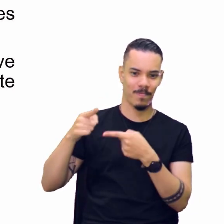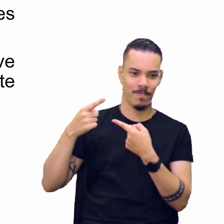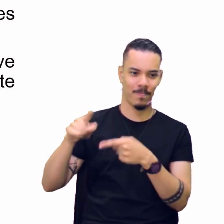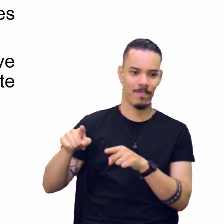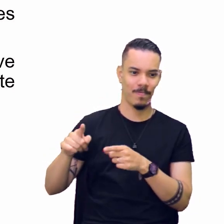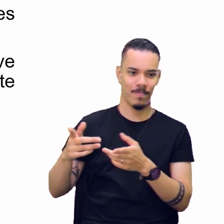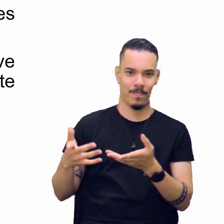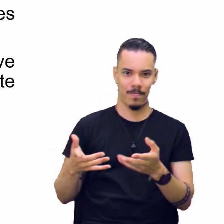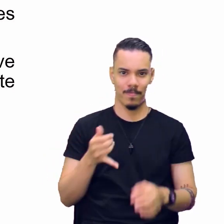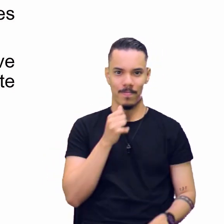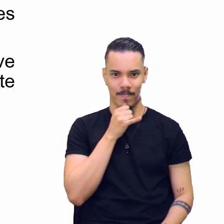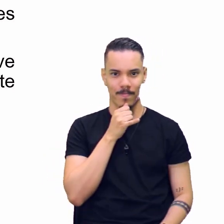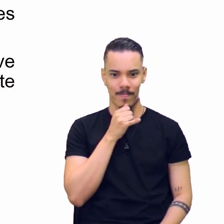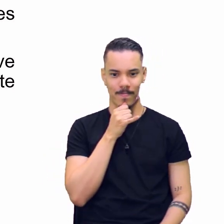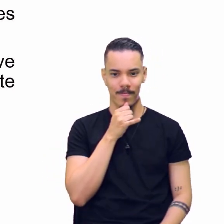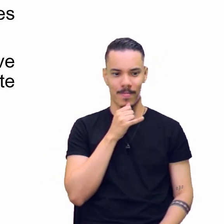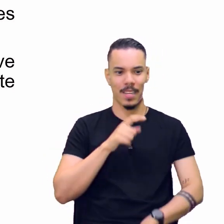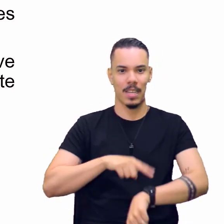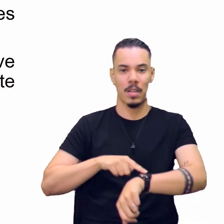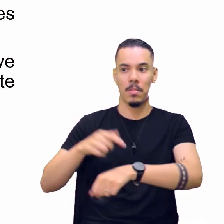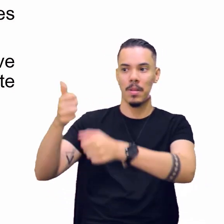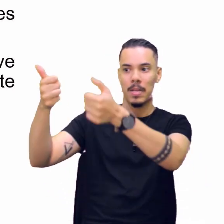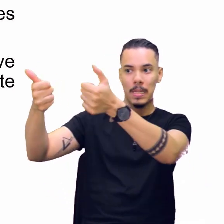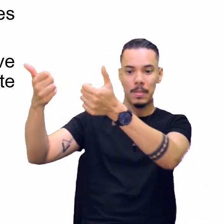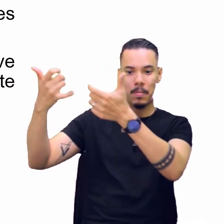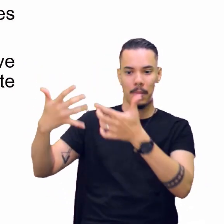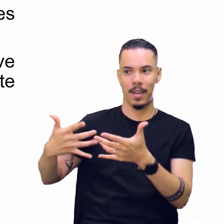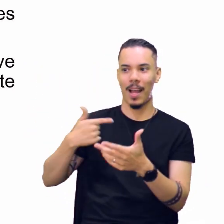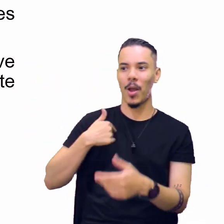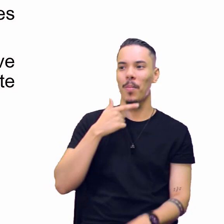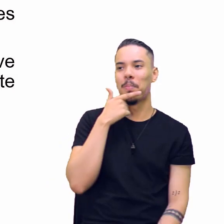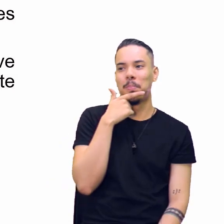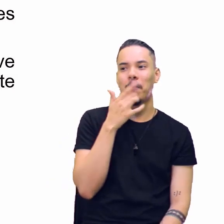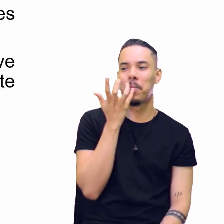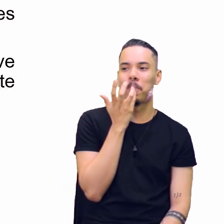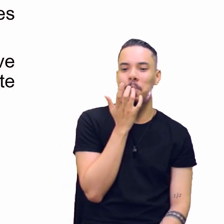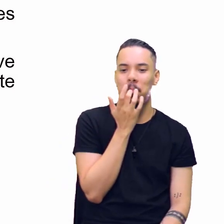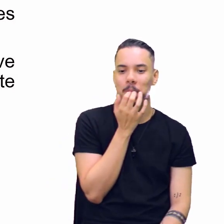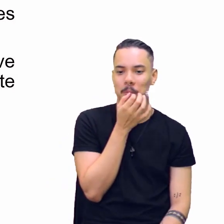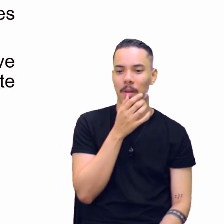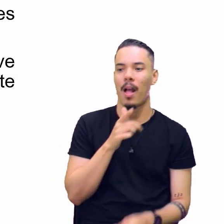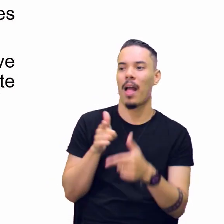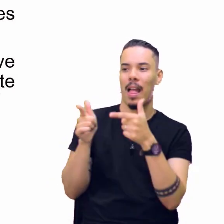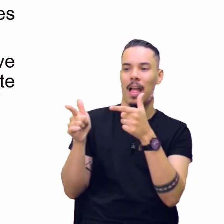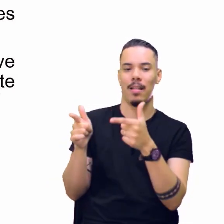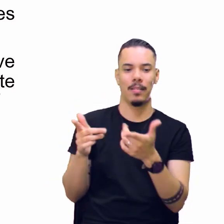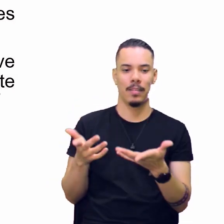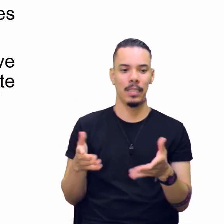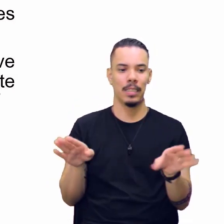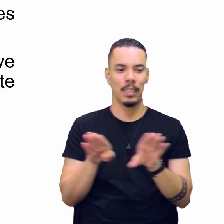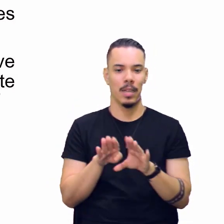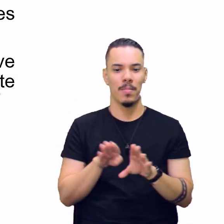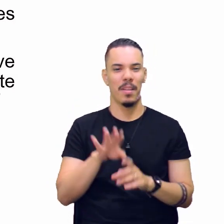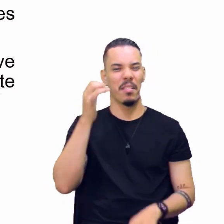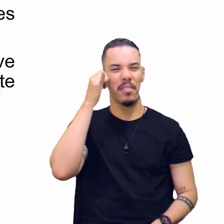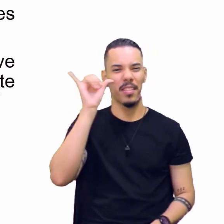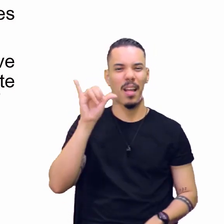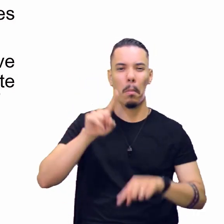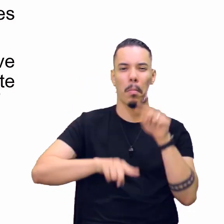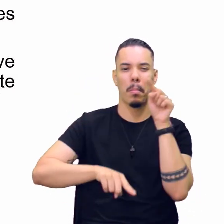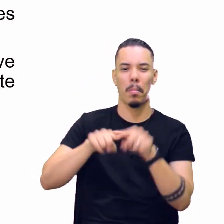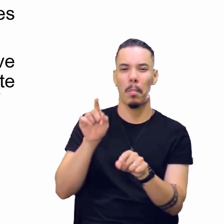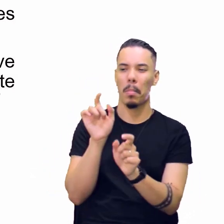debatedor, por exemplo, assim, na hora da sua exposição. E evitar, né, termos